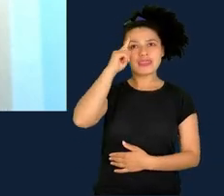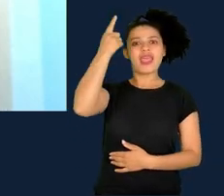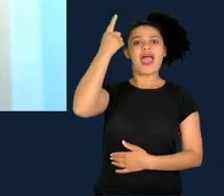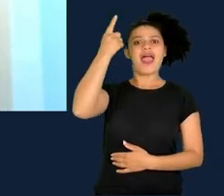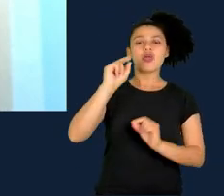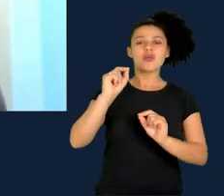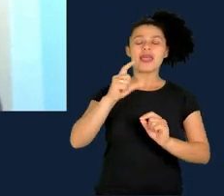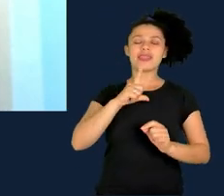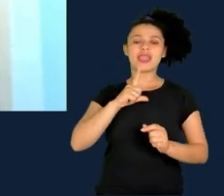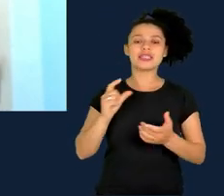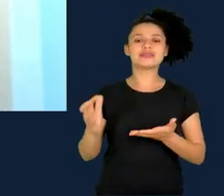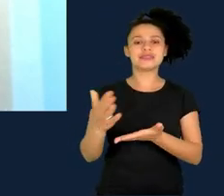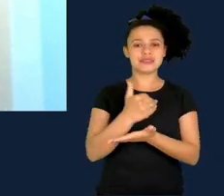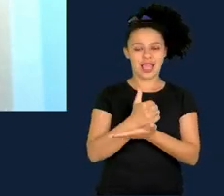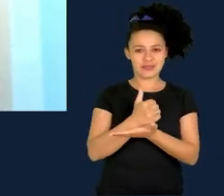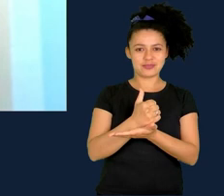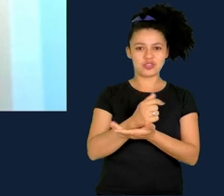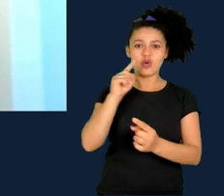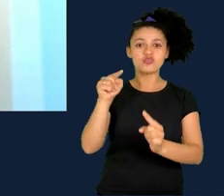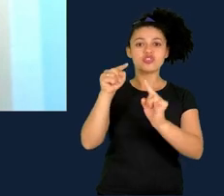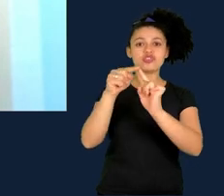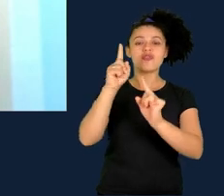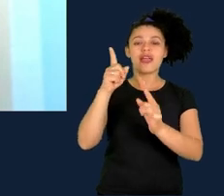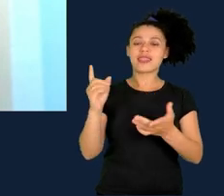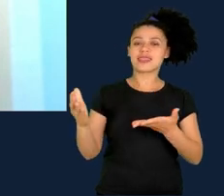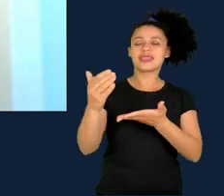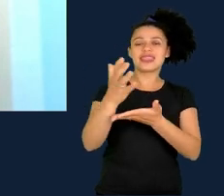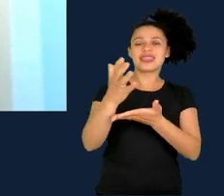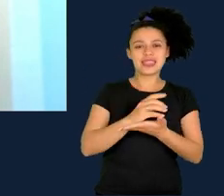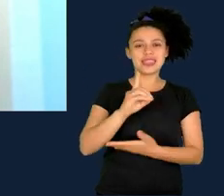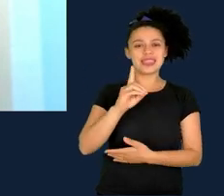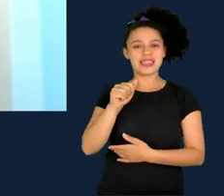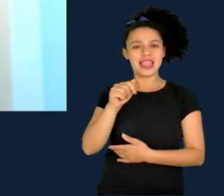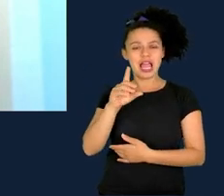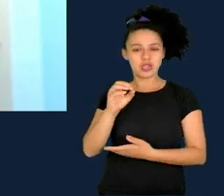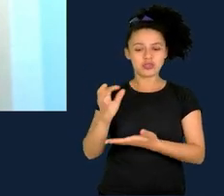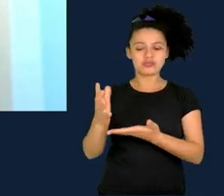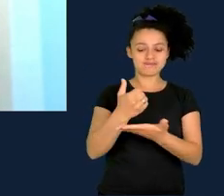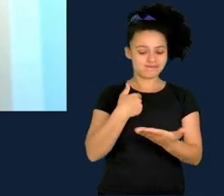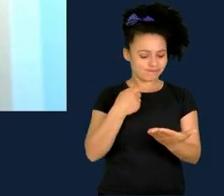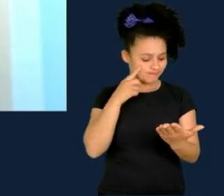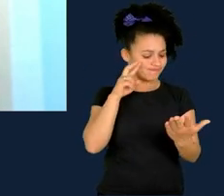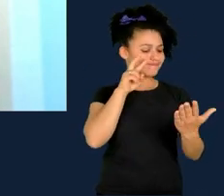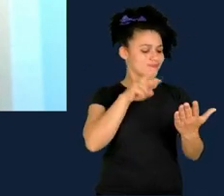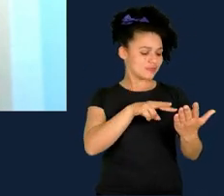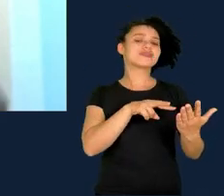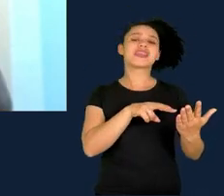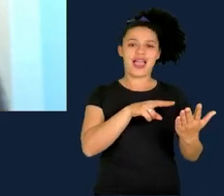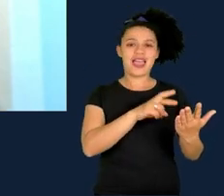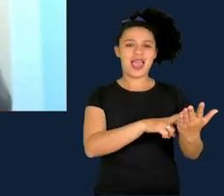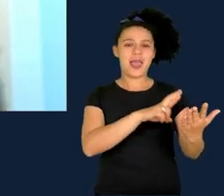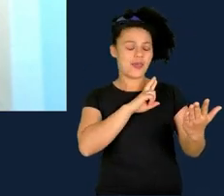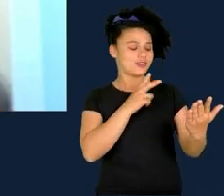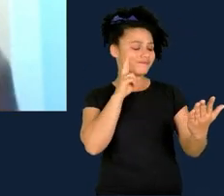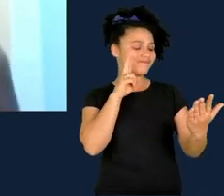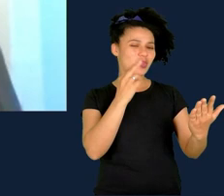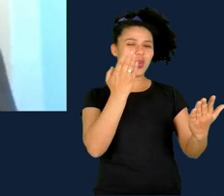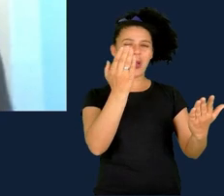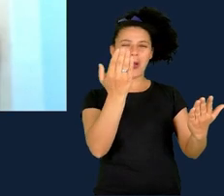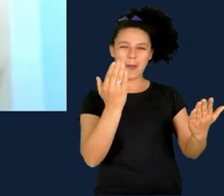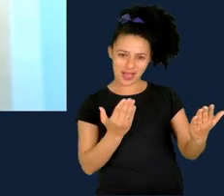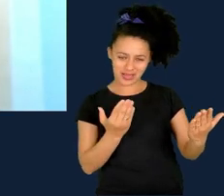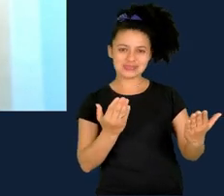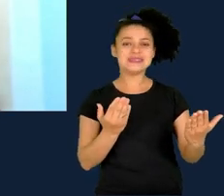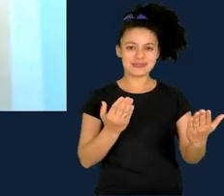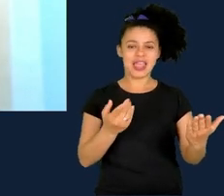dados, a ideia é ter dados na mão e dizer, não, está aqui o resultado e a gente quer